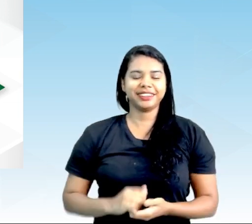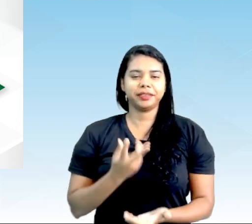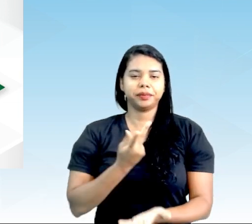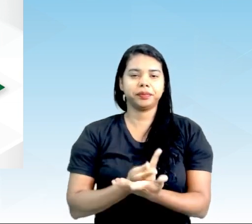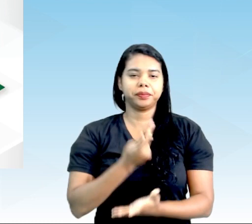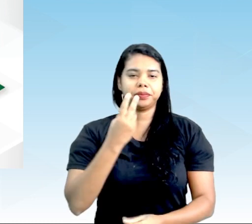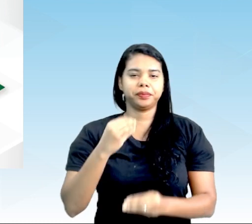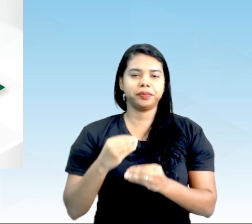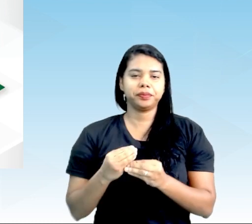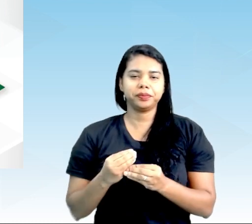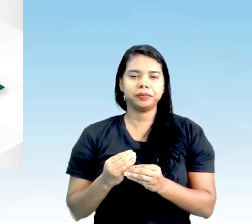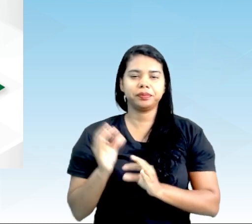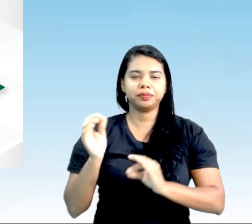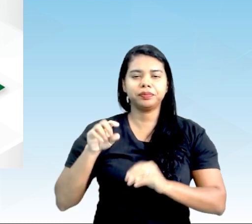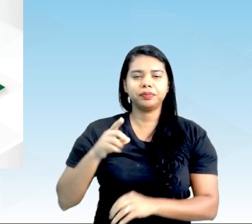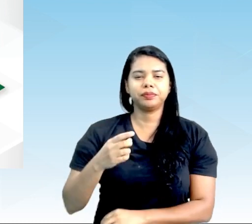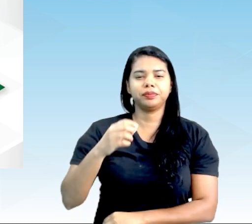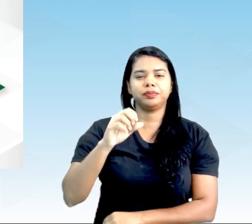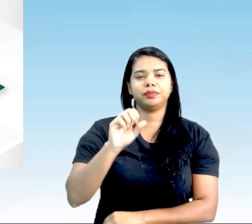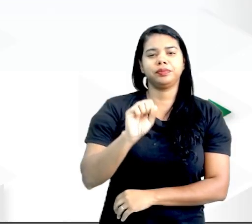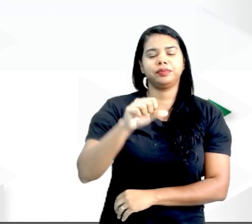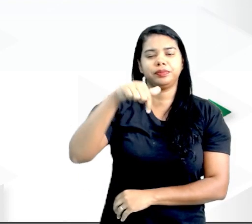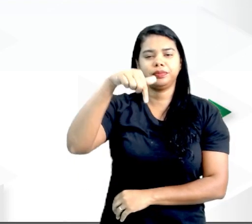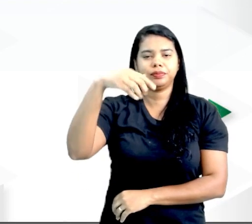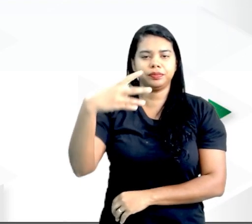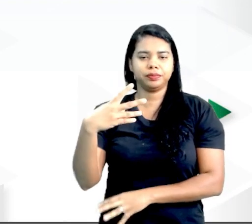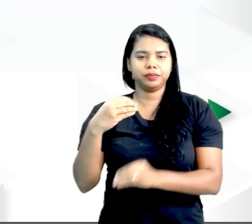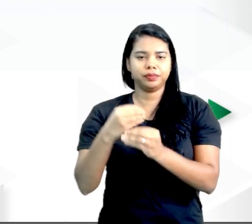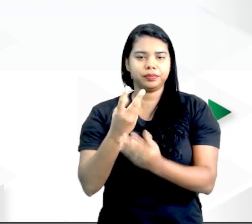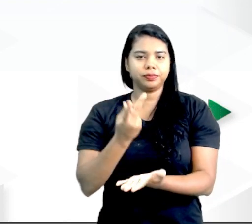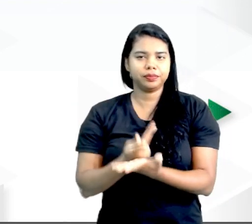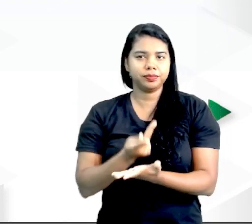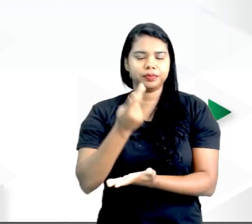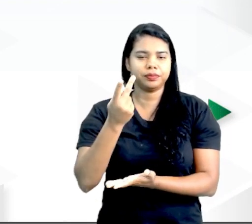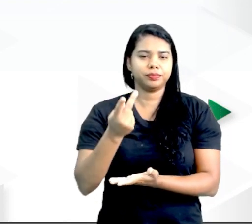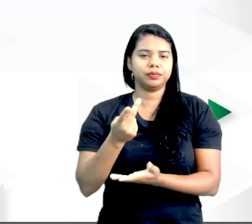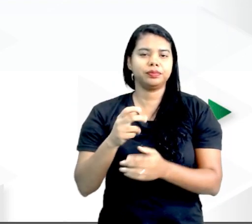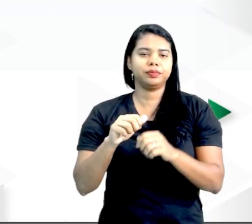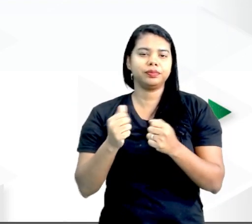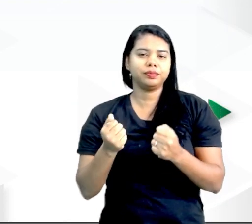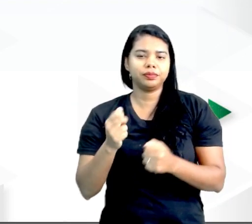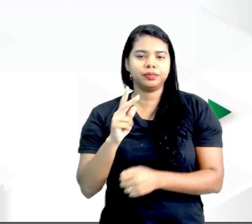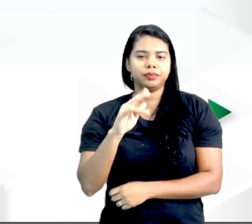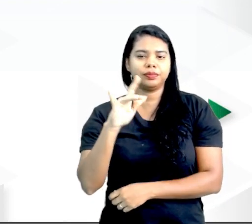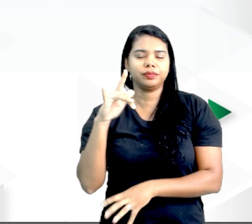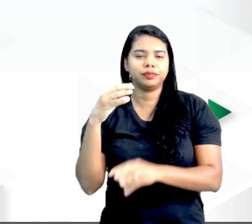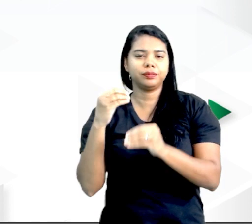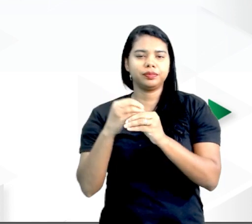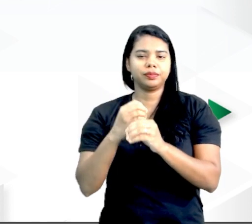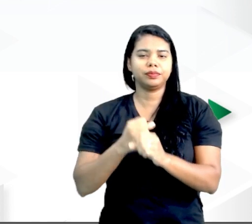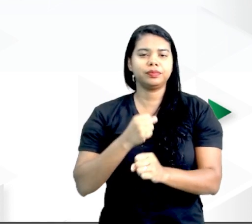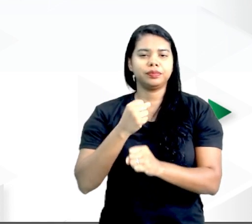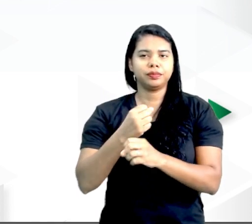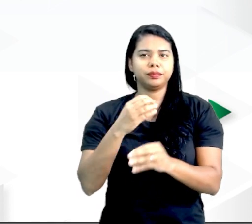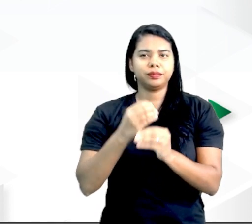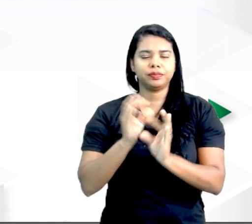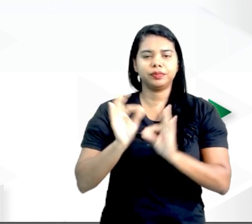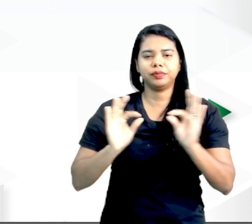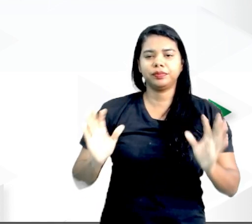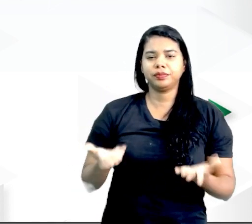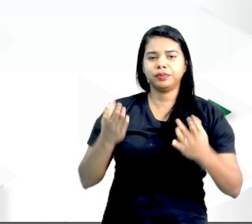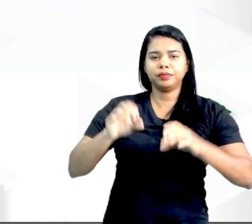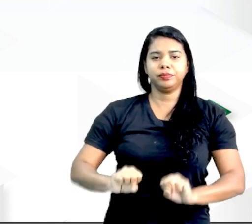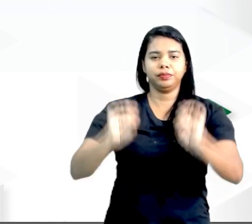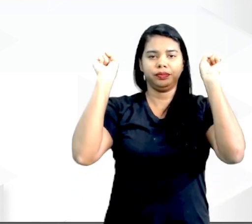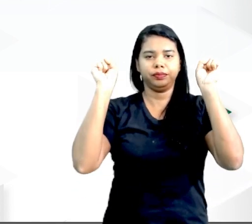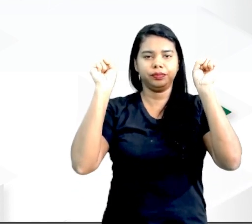aí por volta de 1874, na revolta do quebra-quilo, que constituiu um dos manifestos